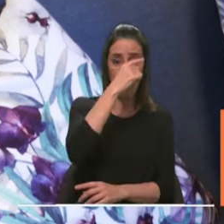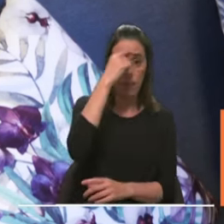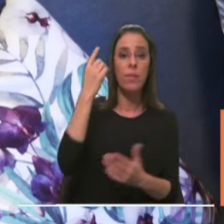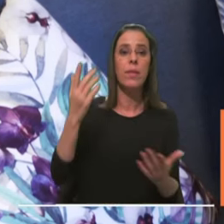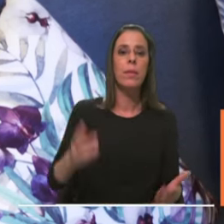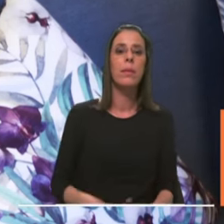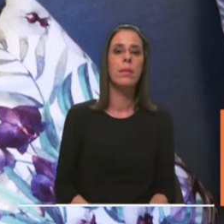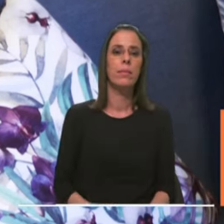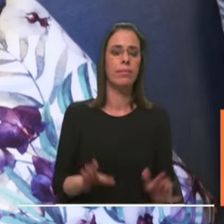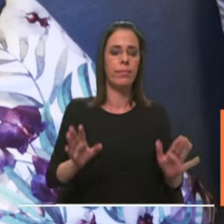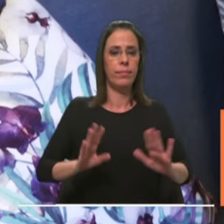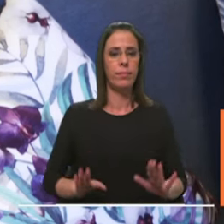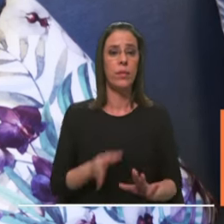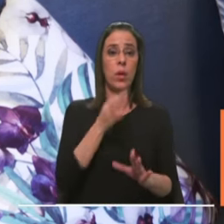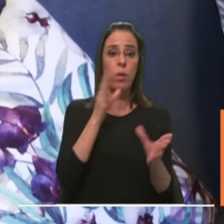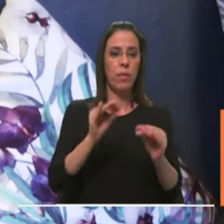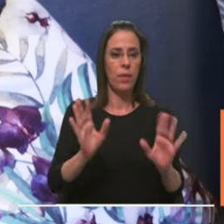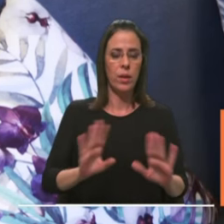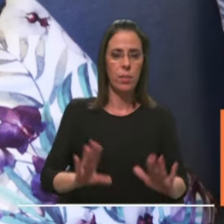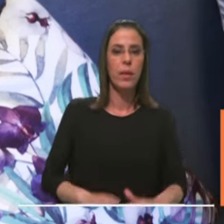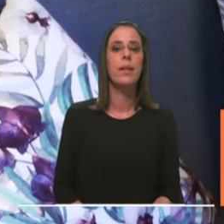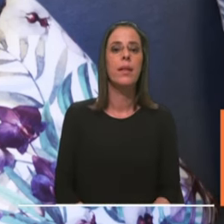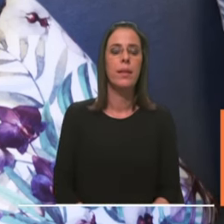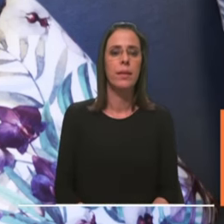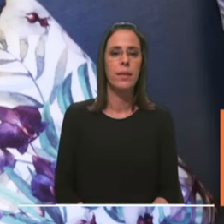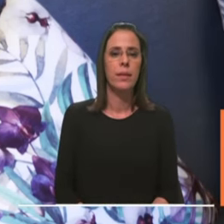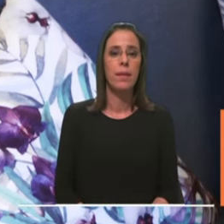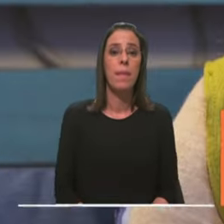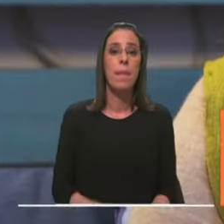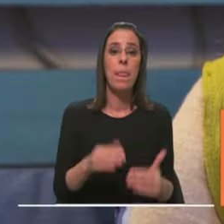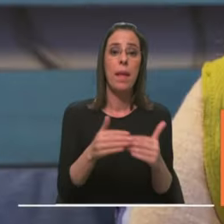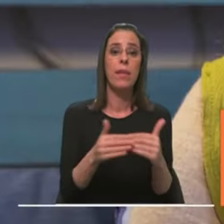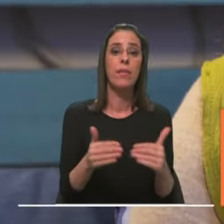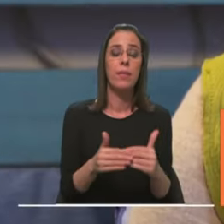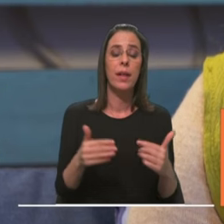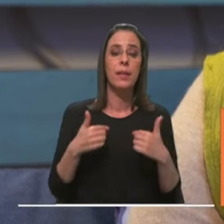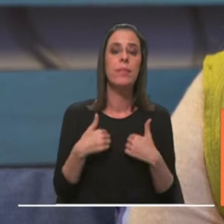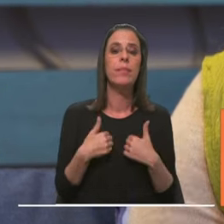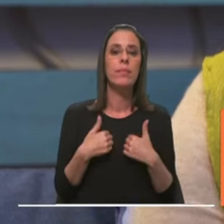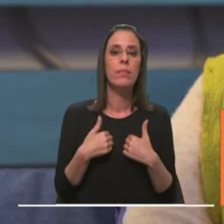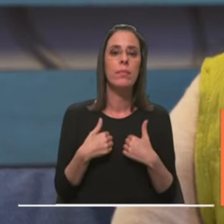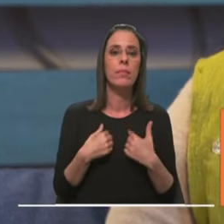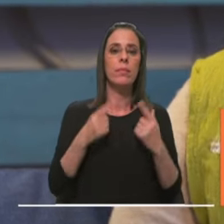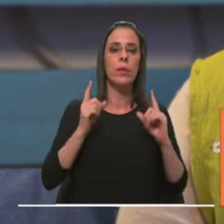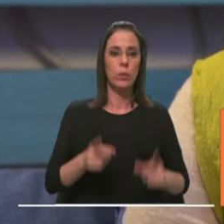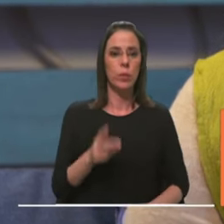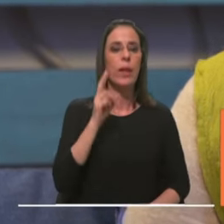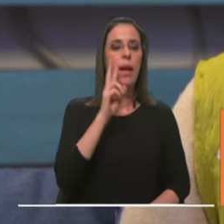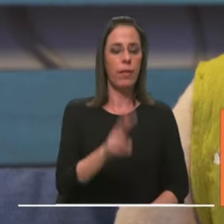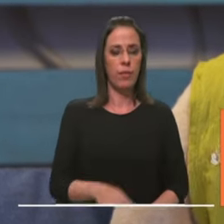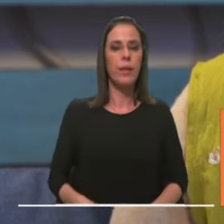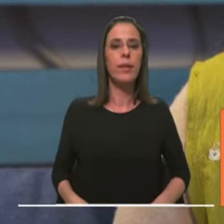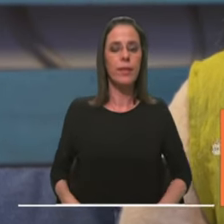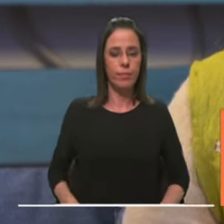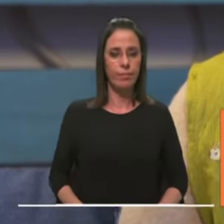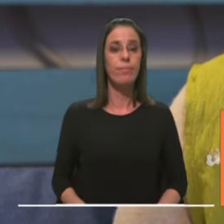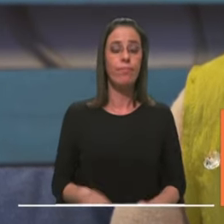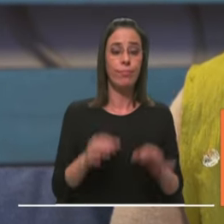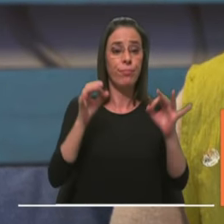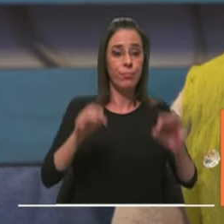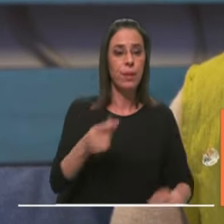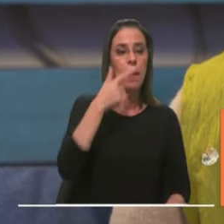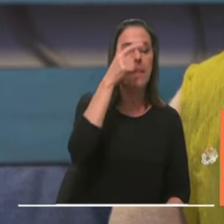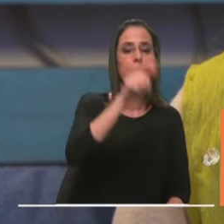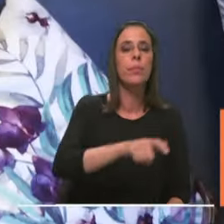né então disse-me ol falas mais nisso e nessa nessa fase aí eu comecei a ver realmente as as figuras da